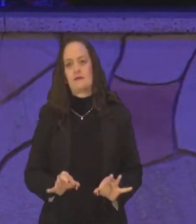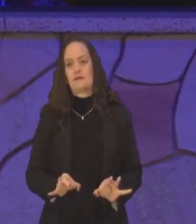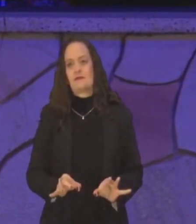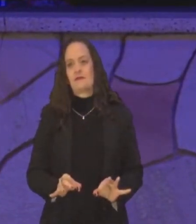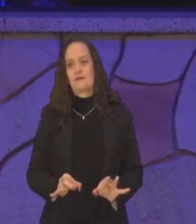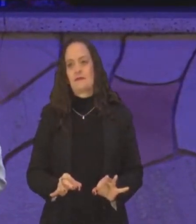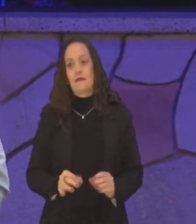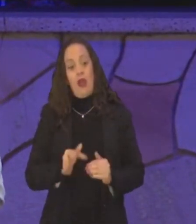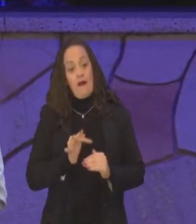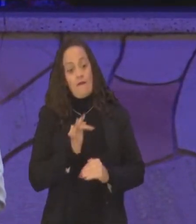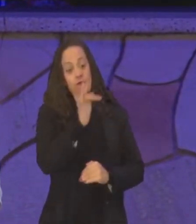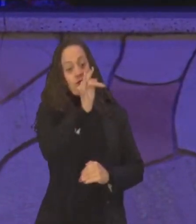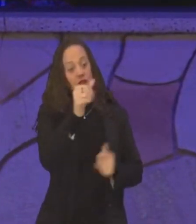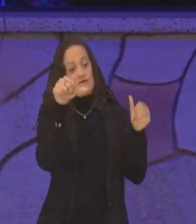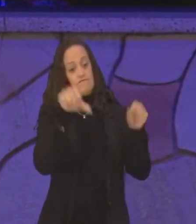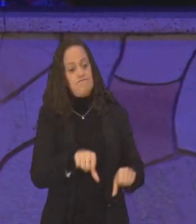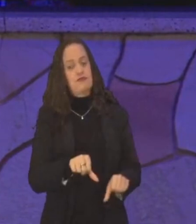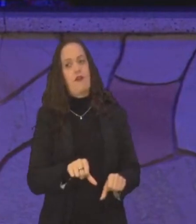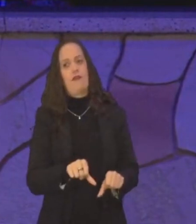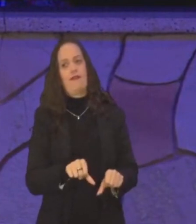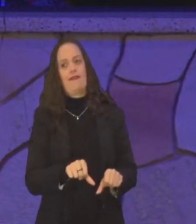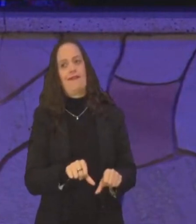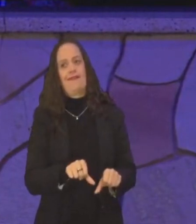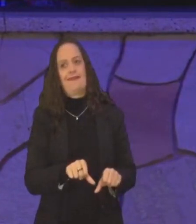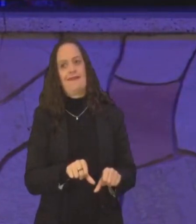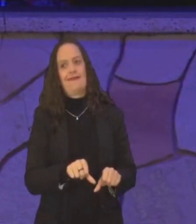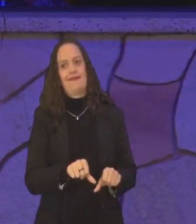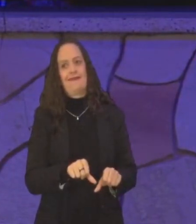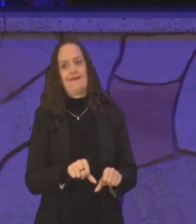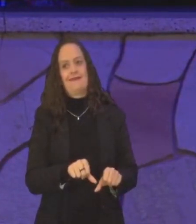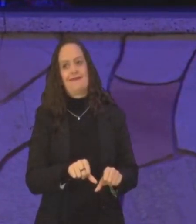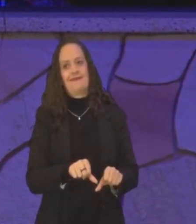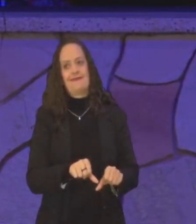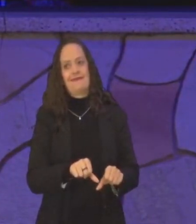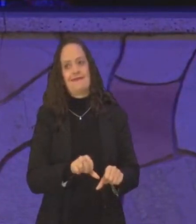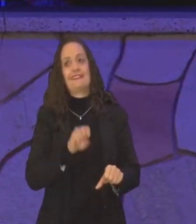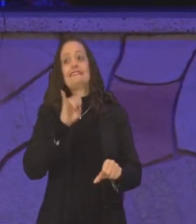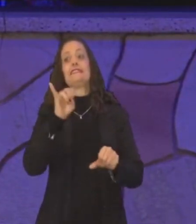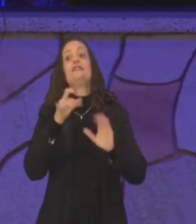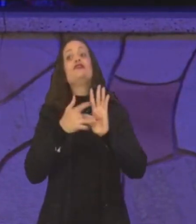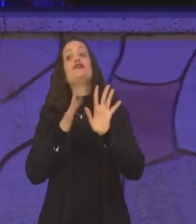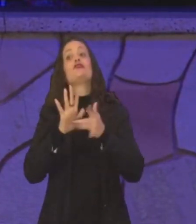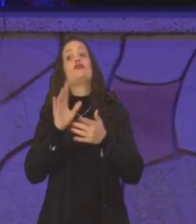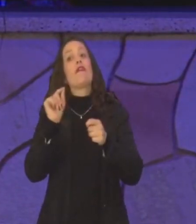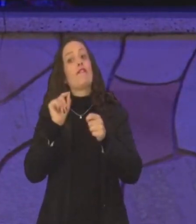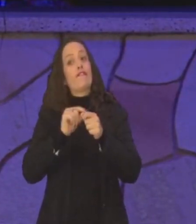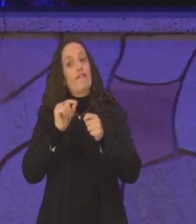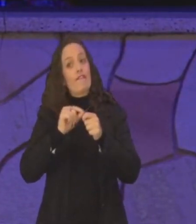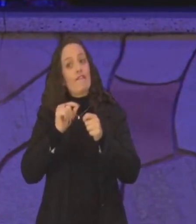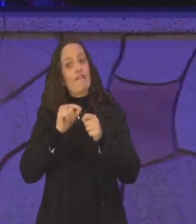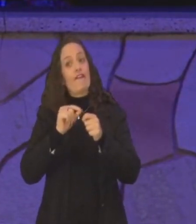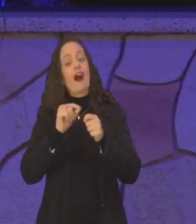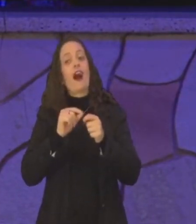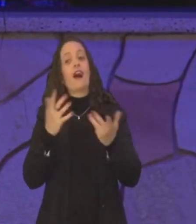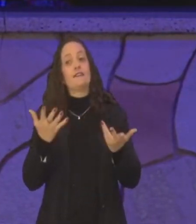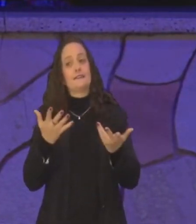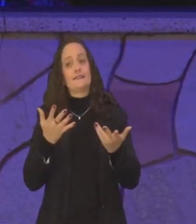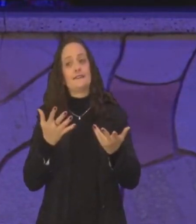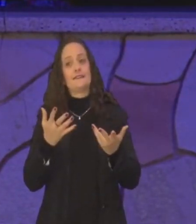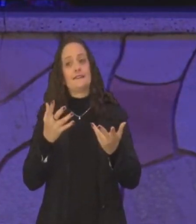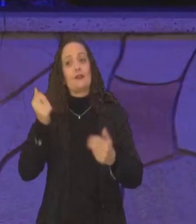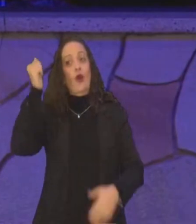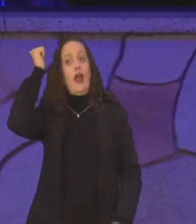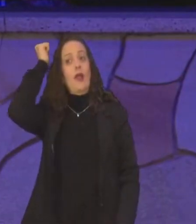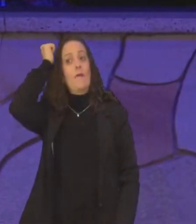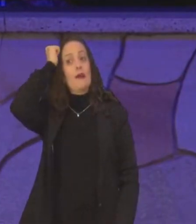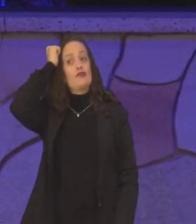demais, antes que o Senhor Jesus fizesse aquilo que Ele disse na mensagem do